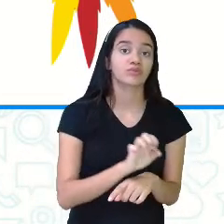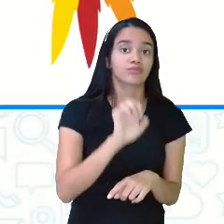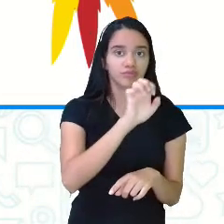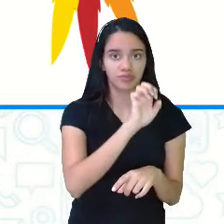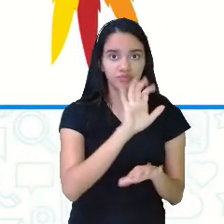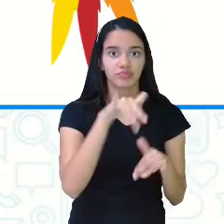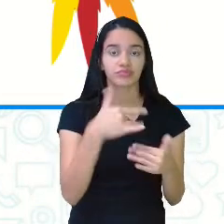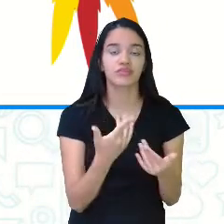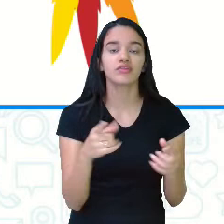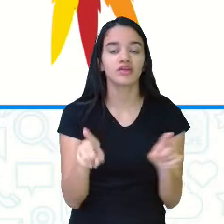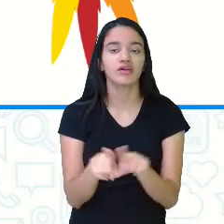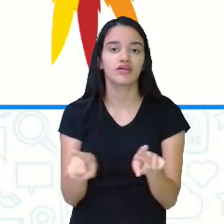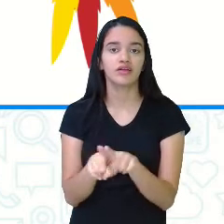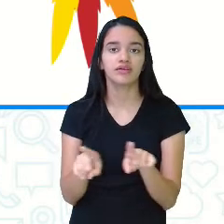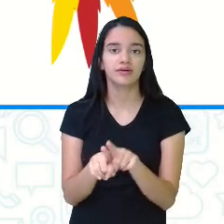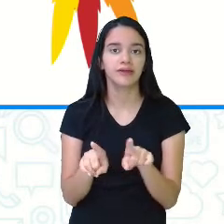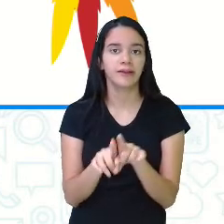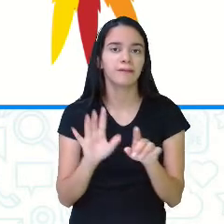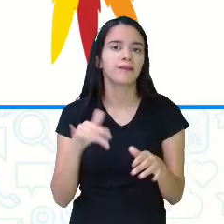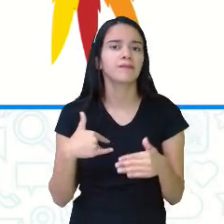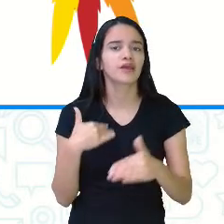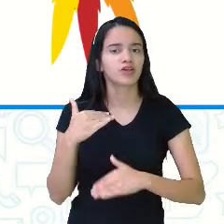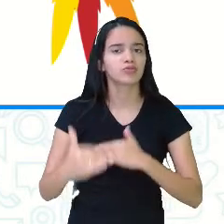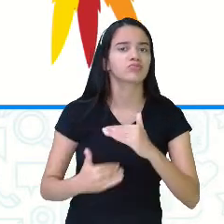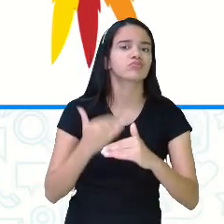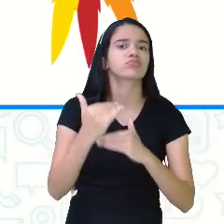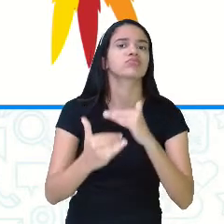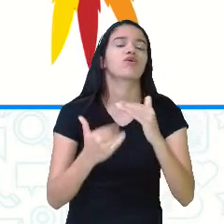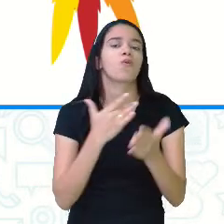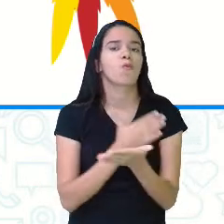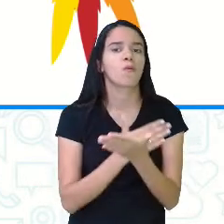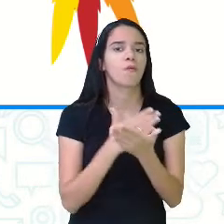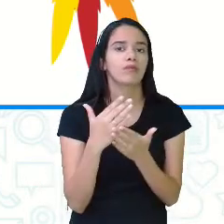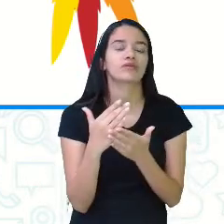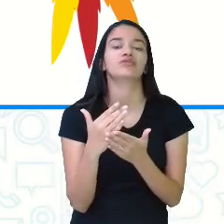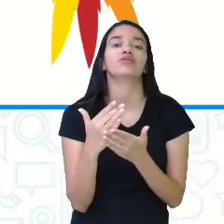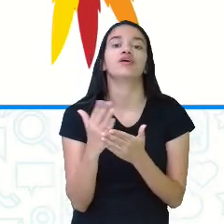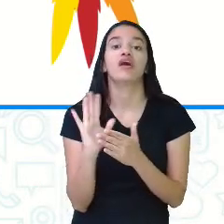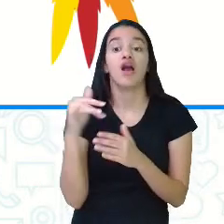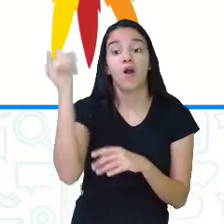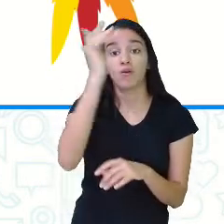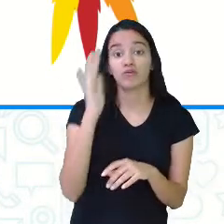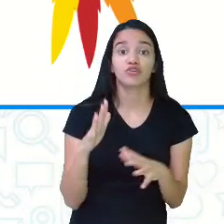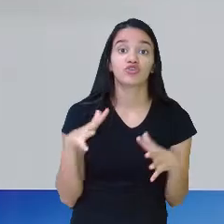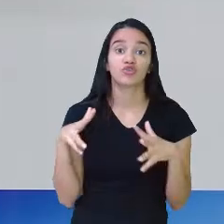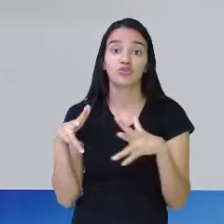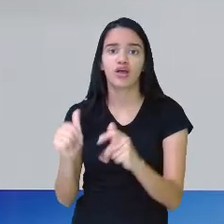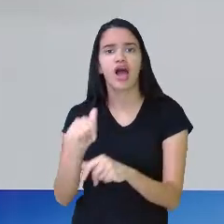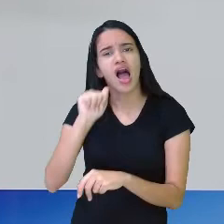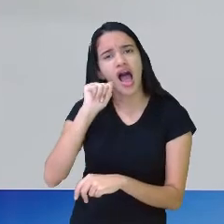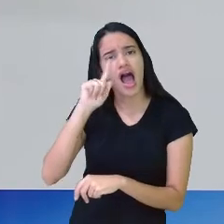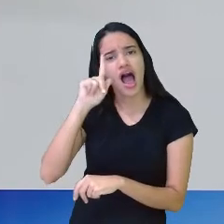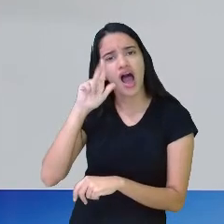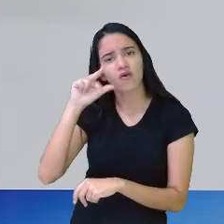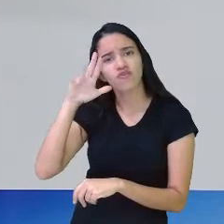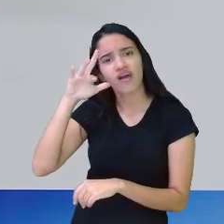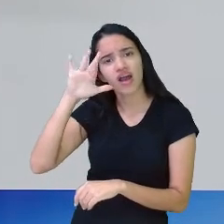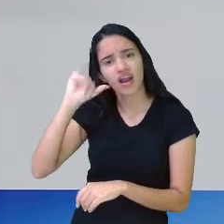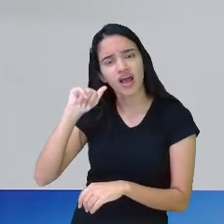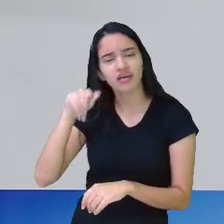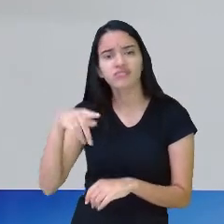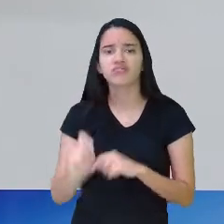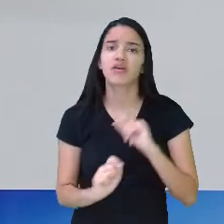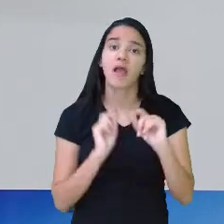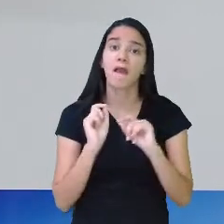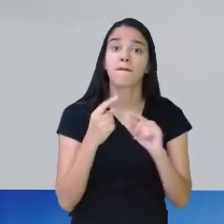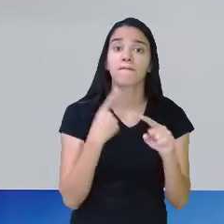complementado pelo outro Alvará Régio, que passou a ter uma validade nacional. Eu estou falando aqui esse nome, né? Alvará Régio. Sabe o que é isso? É porque